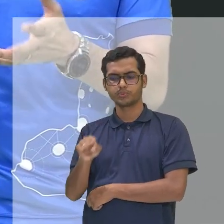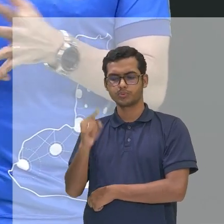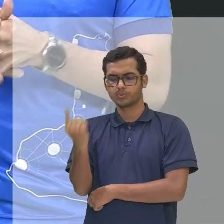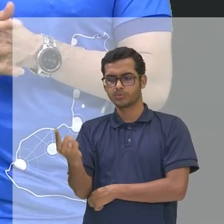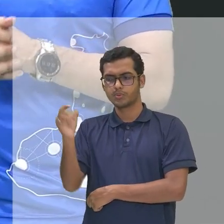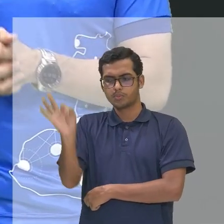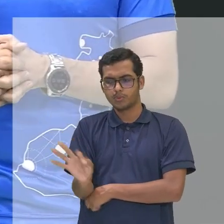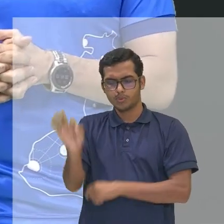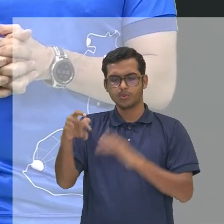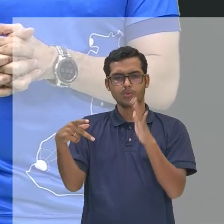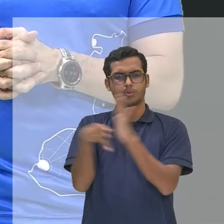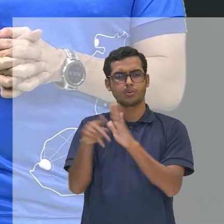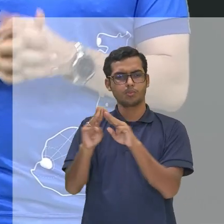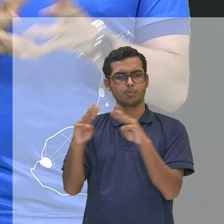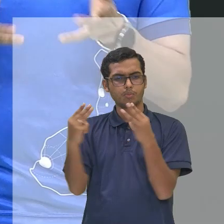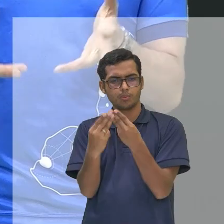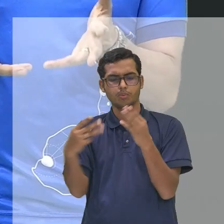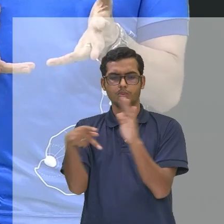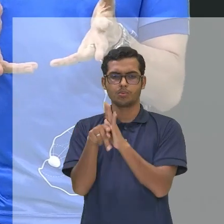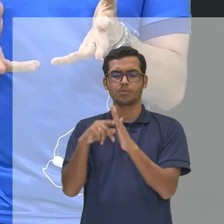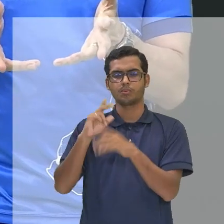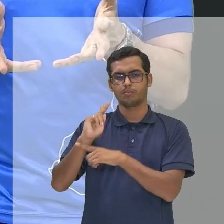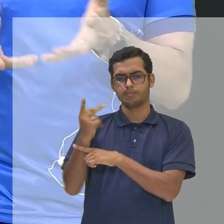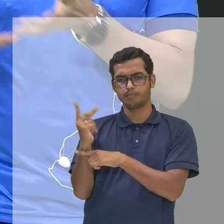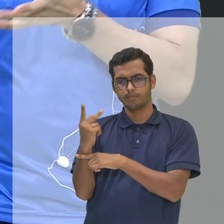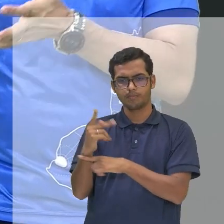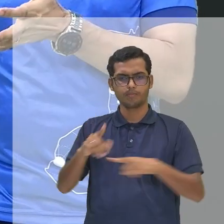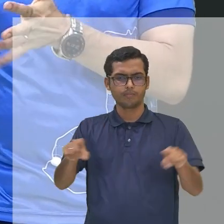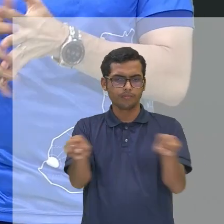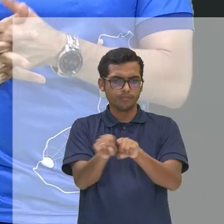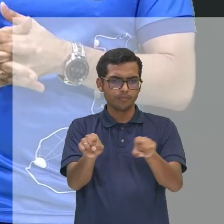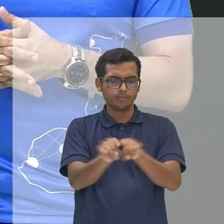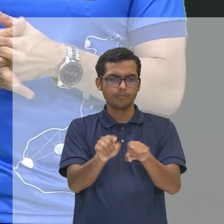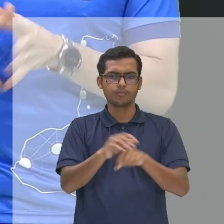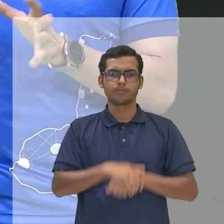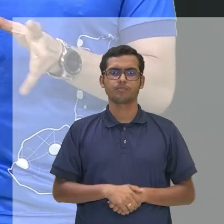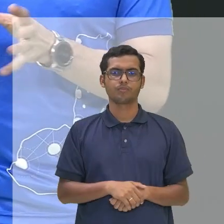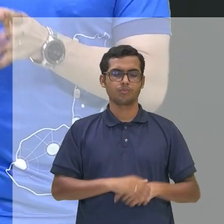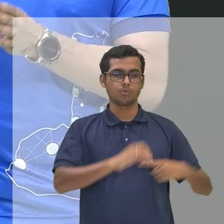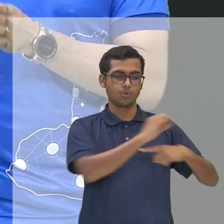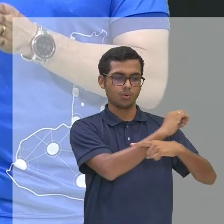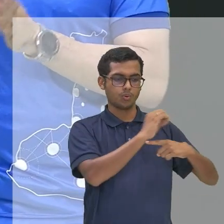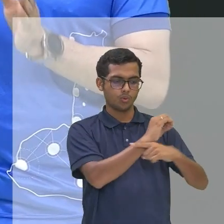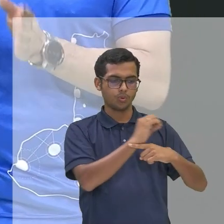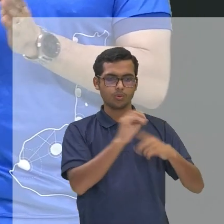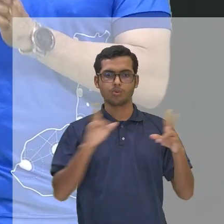11,11% de massa de hidrogênio. Da mesma forma, o oxigênio, se eu for calcular, ele tem